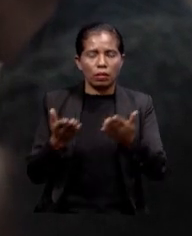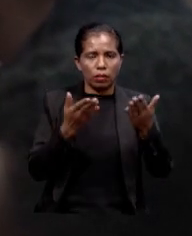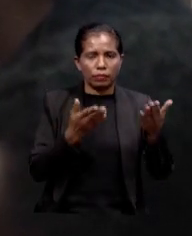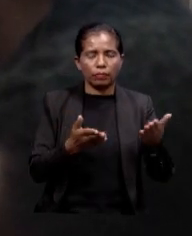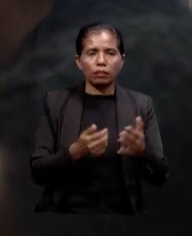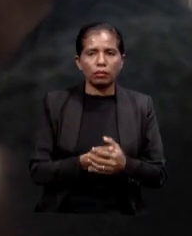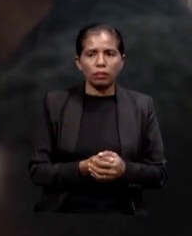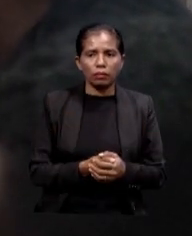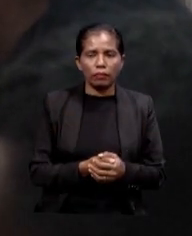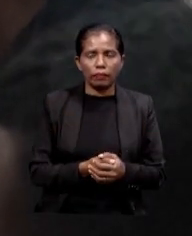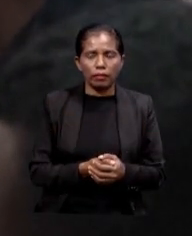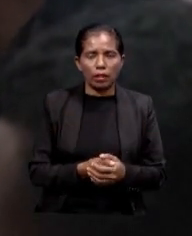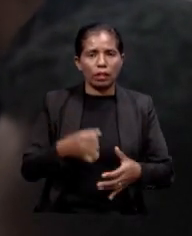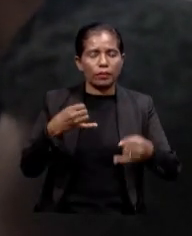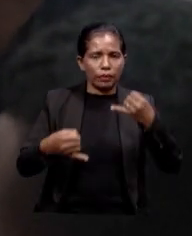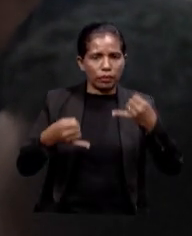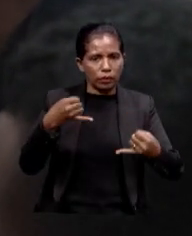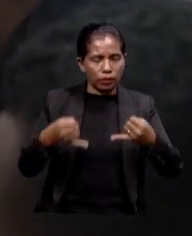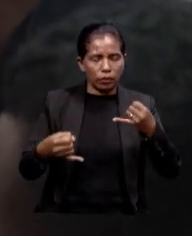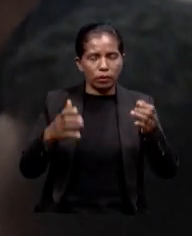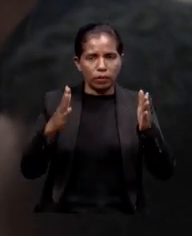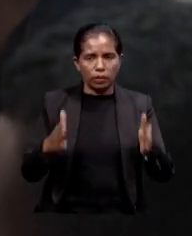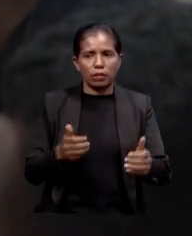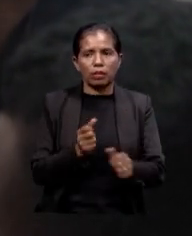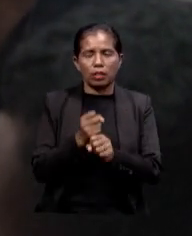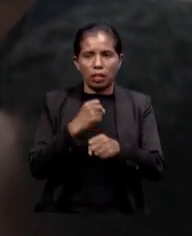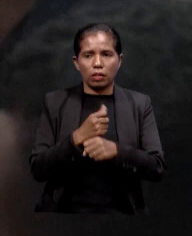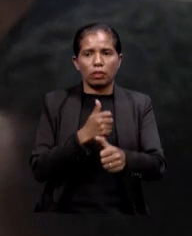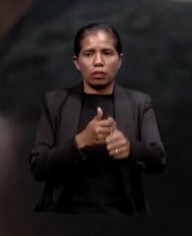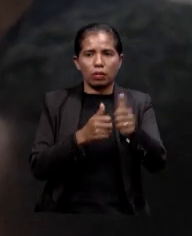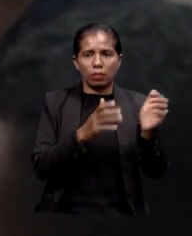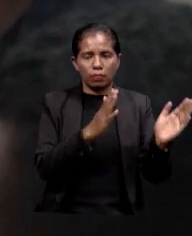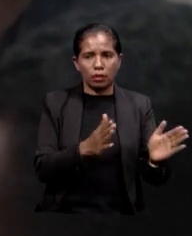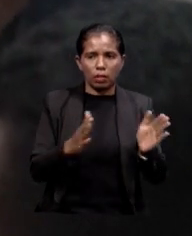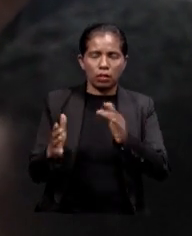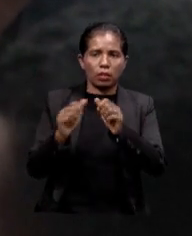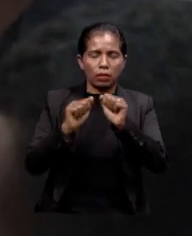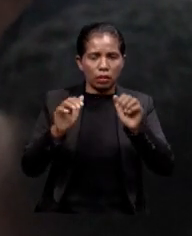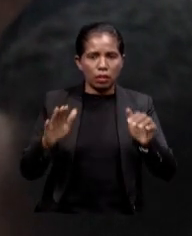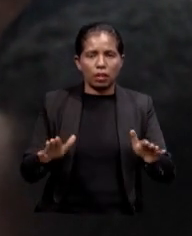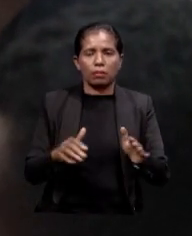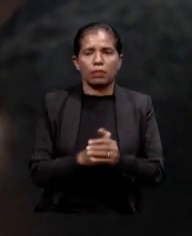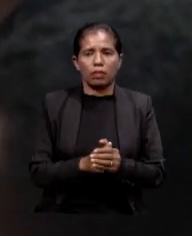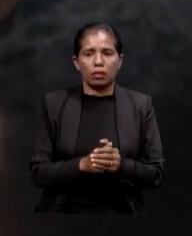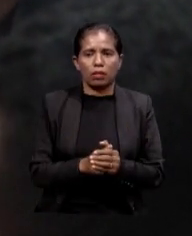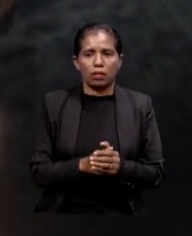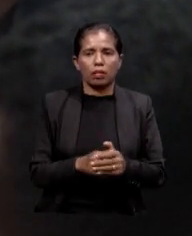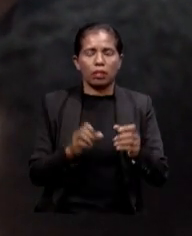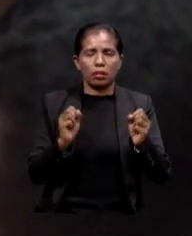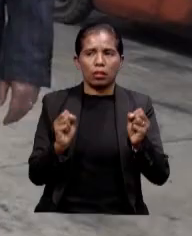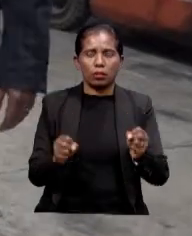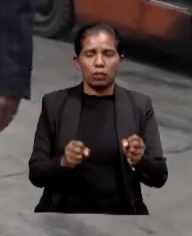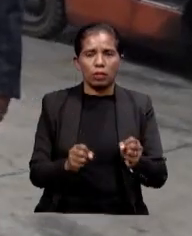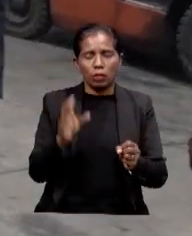jurídico, maca se halo tuir processo administrativo pode, ba notifica infrator